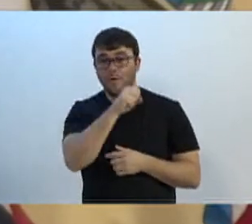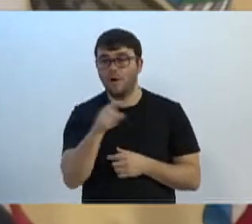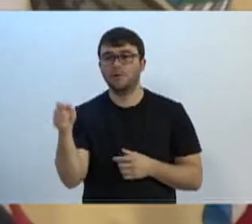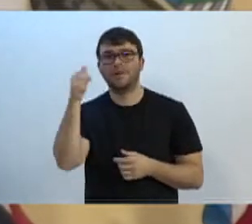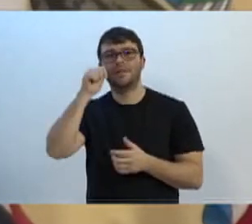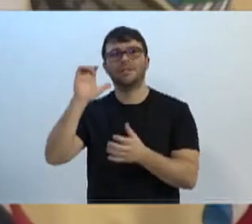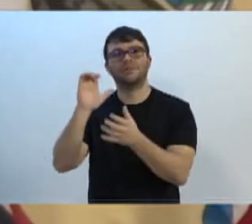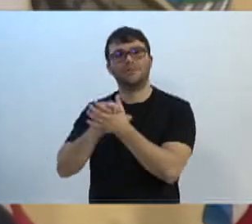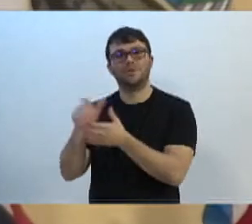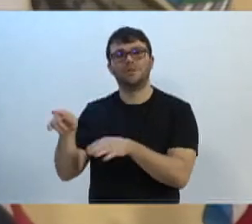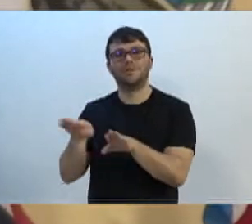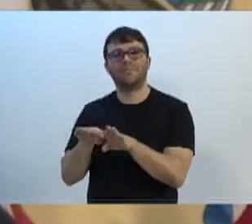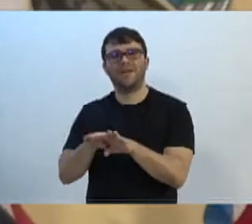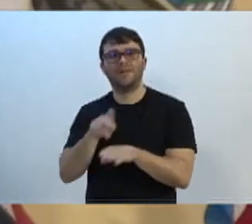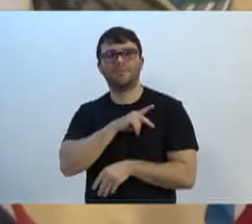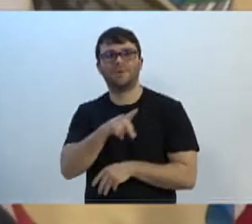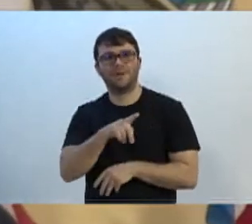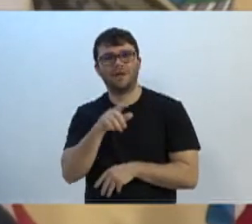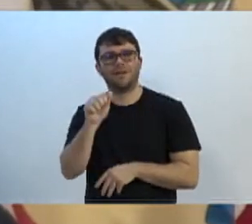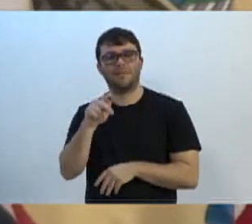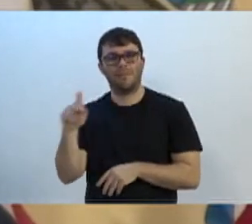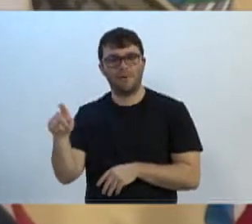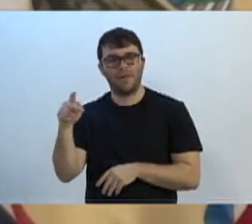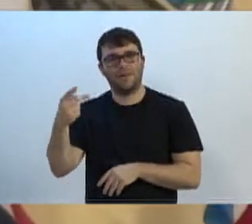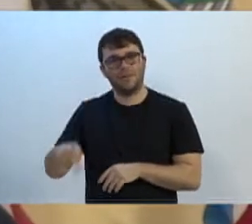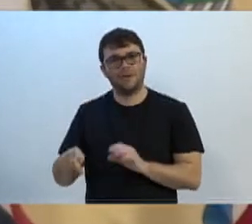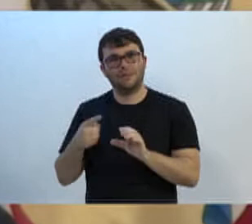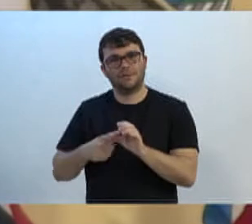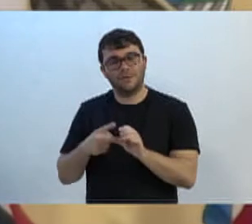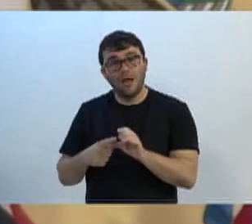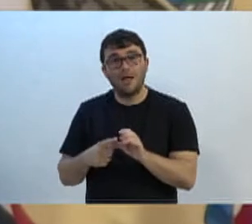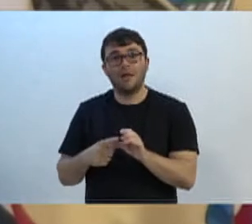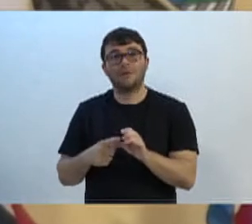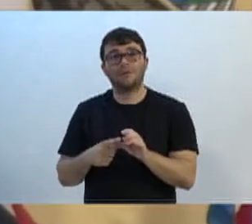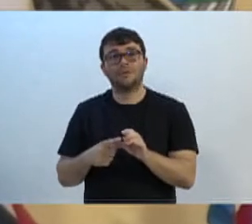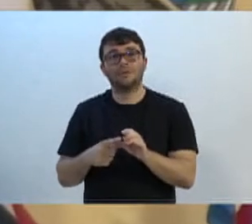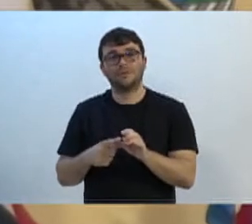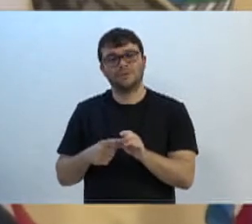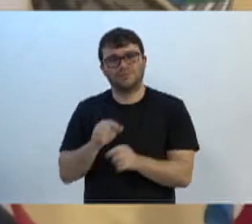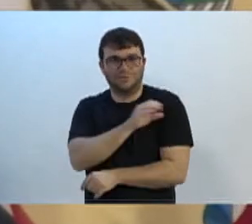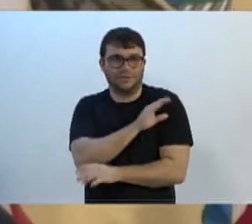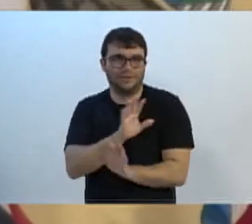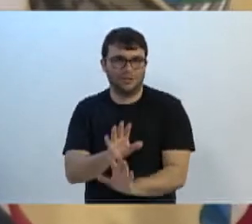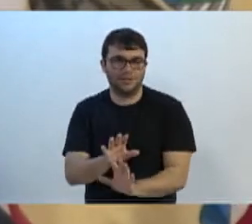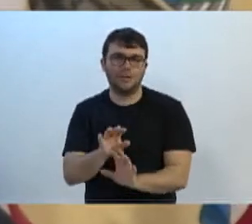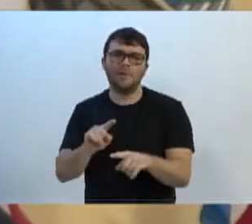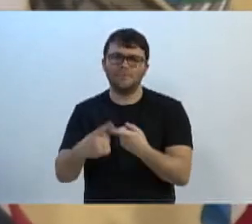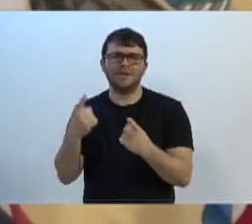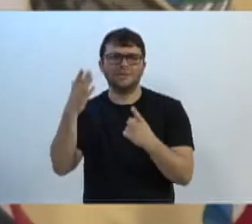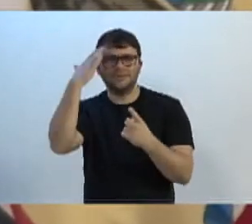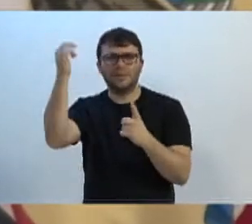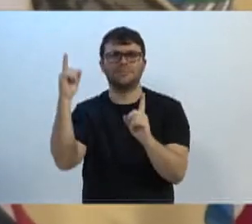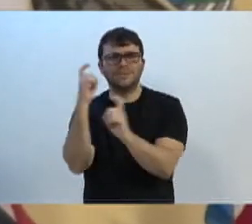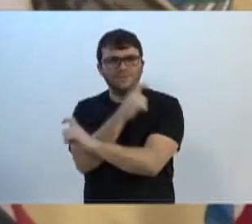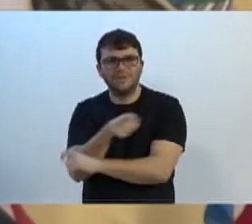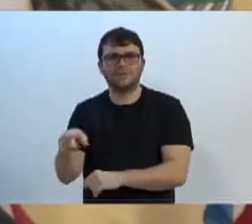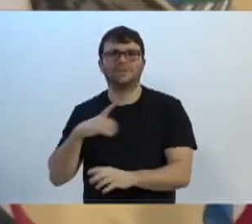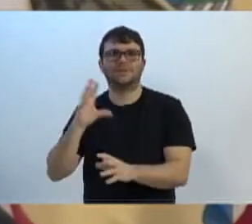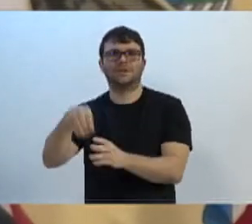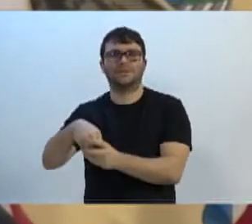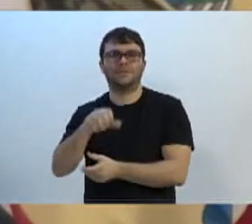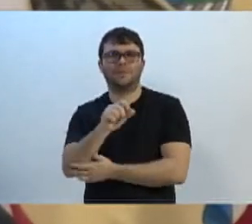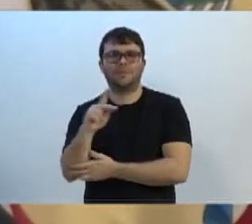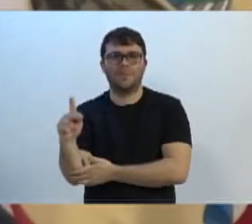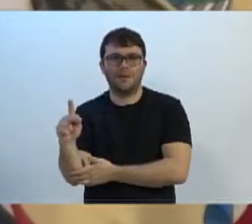é presente o app do educandário aqui do município seio das dificuldades de perto que enfrenta né um app